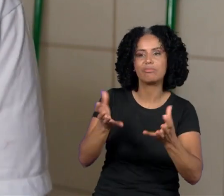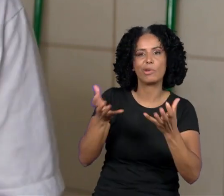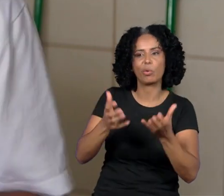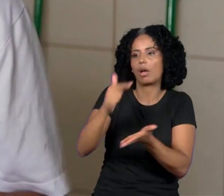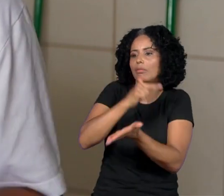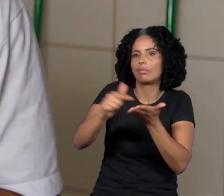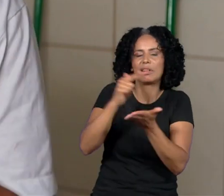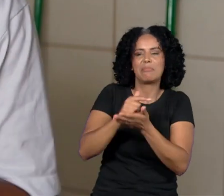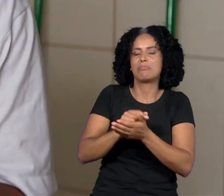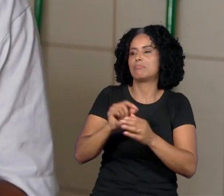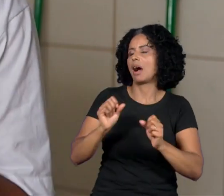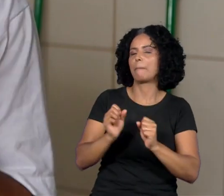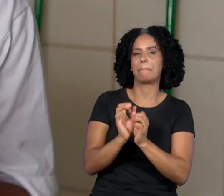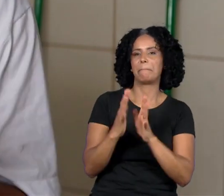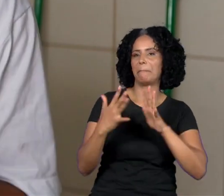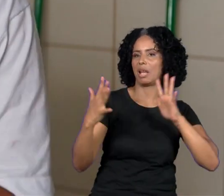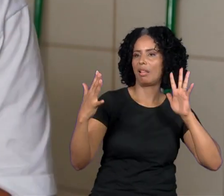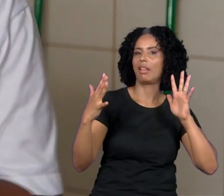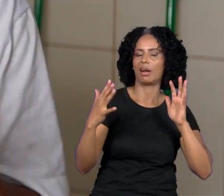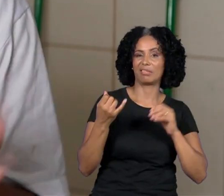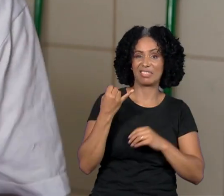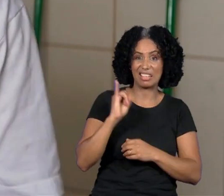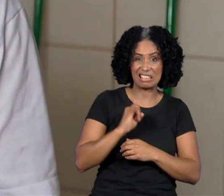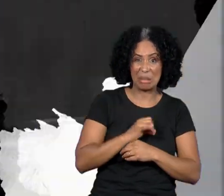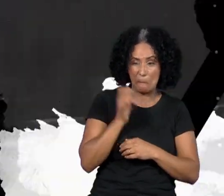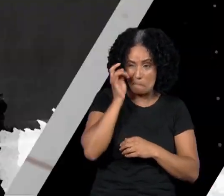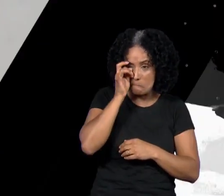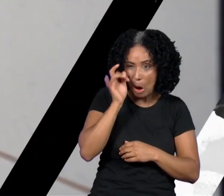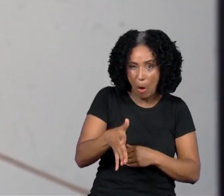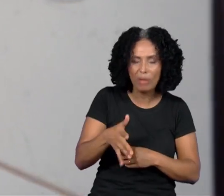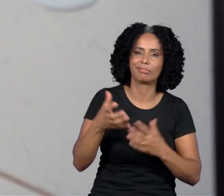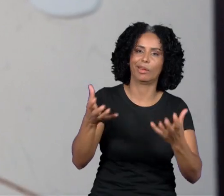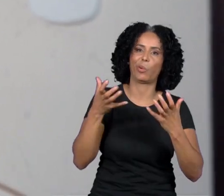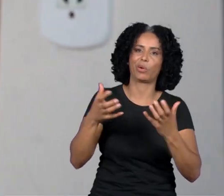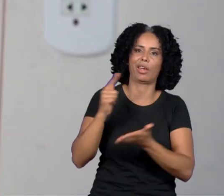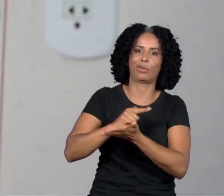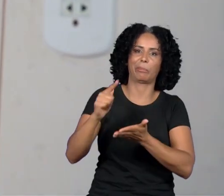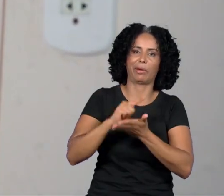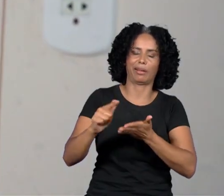conteúdos. Então, assim, deixando a casa podre, para mim é o céu, né?